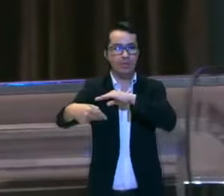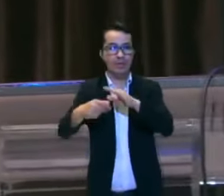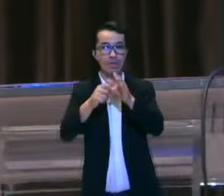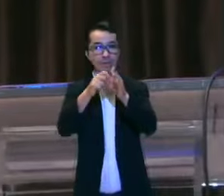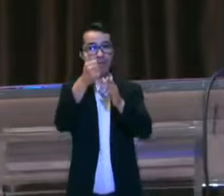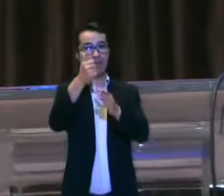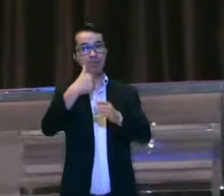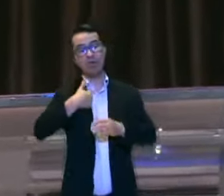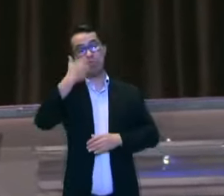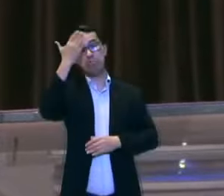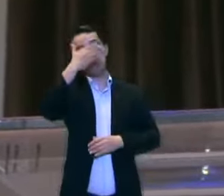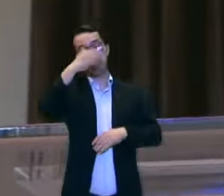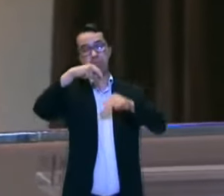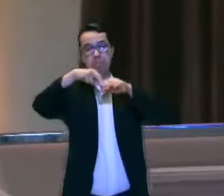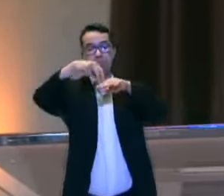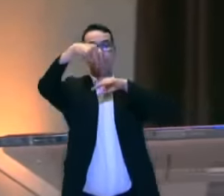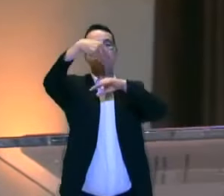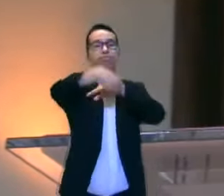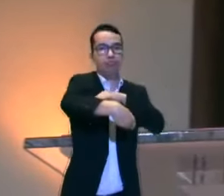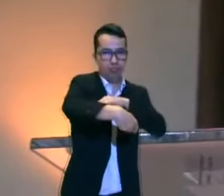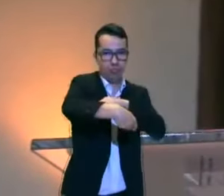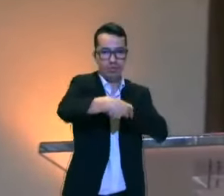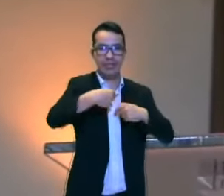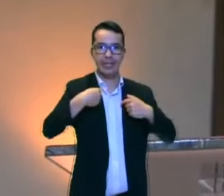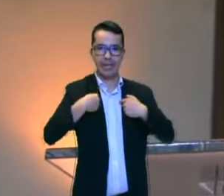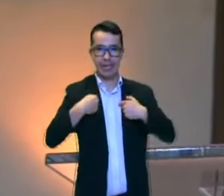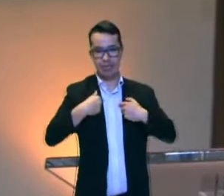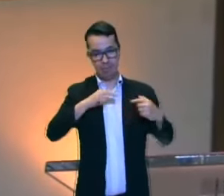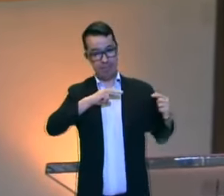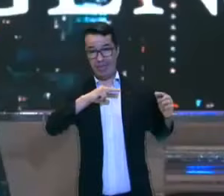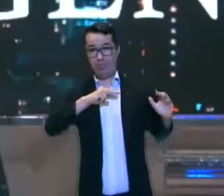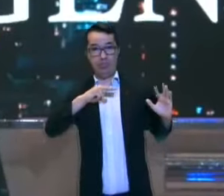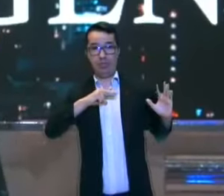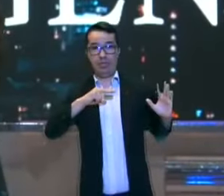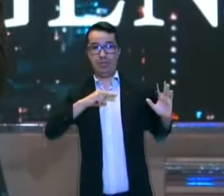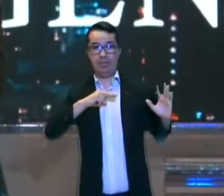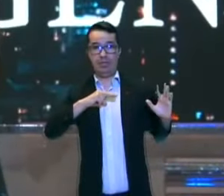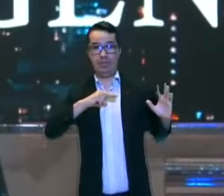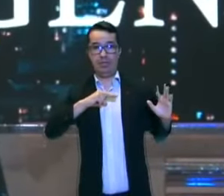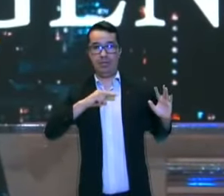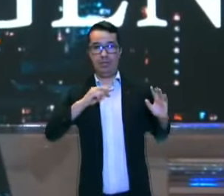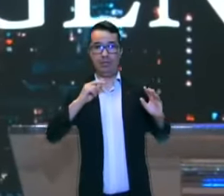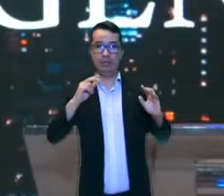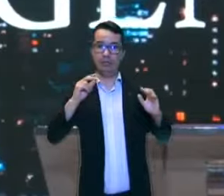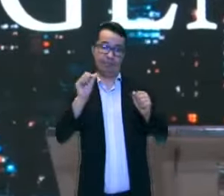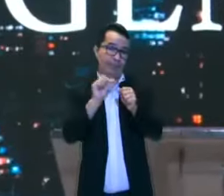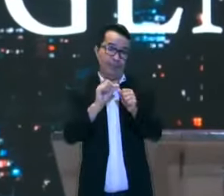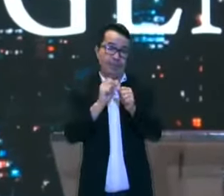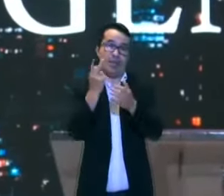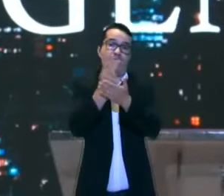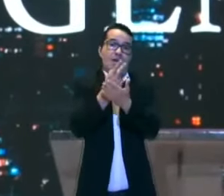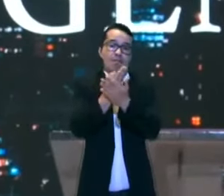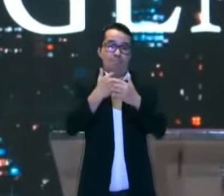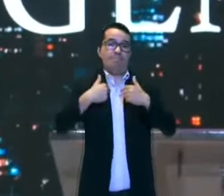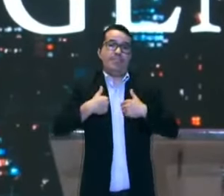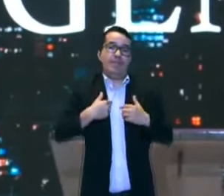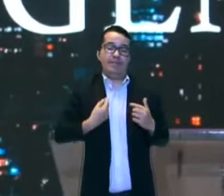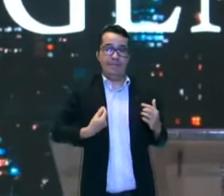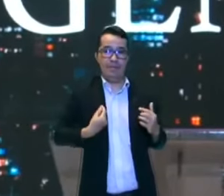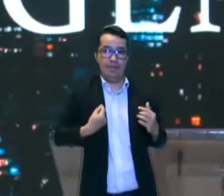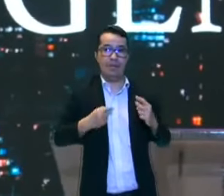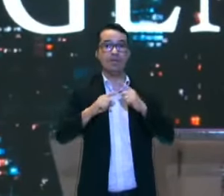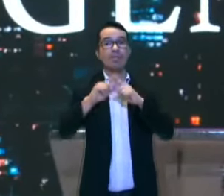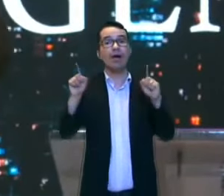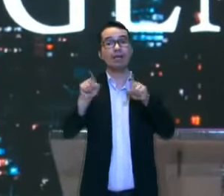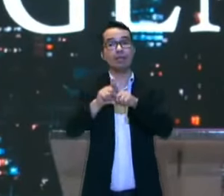perigosa. Sabe por quê? Porque a ofensa nos dá o senso